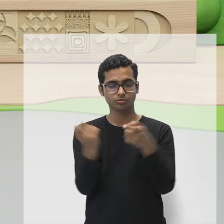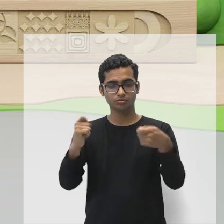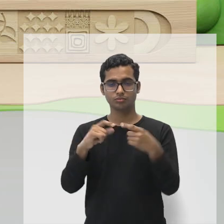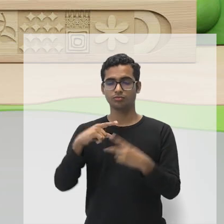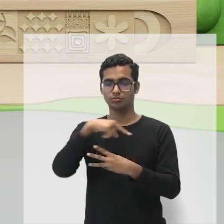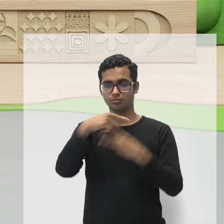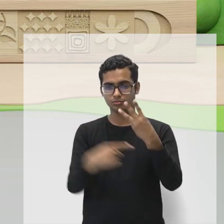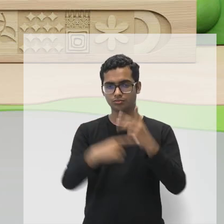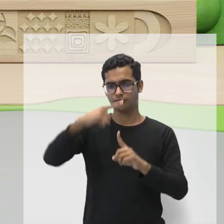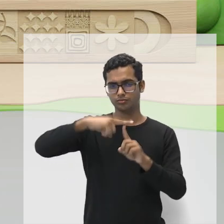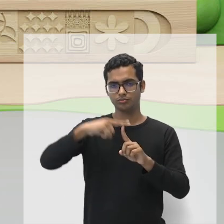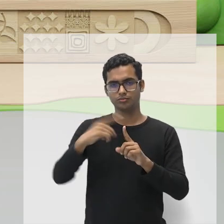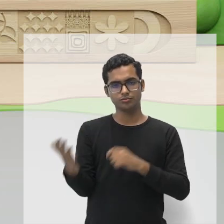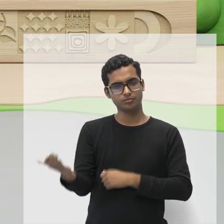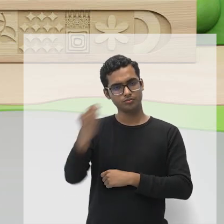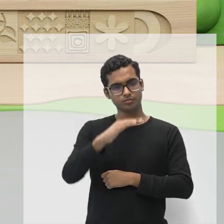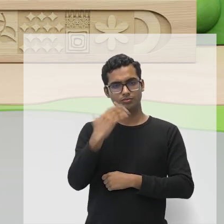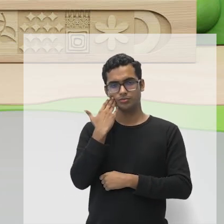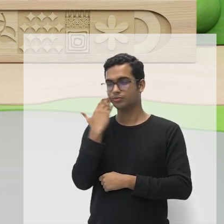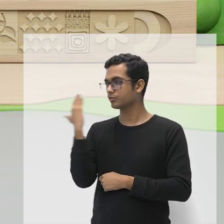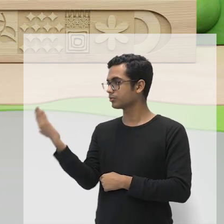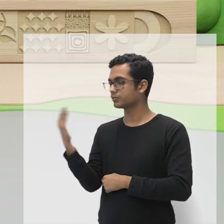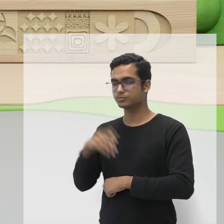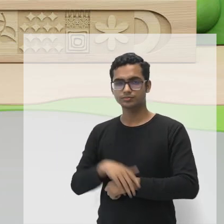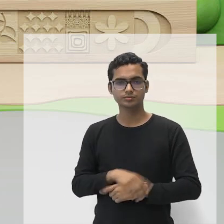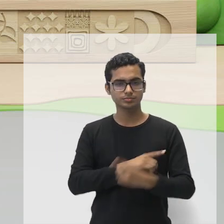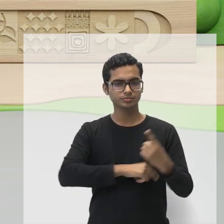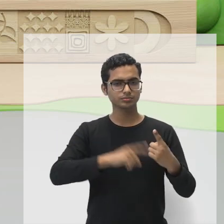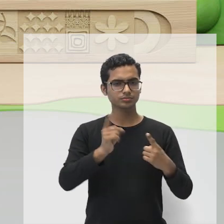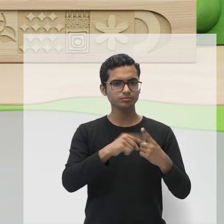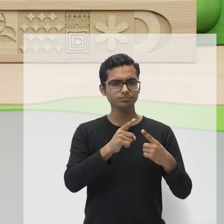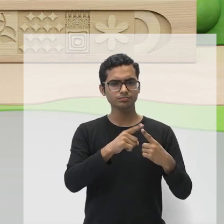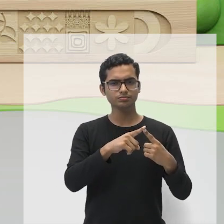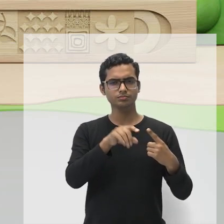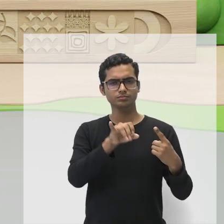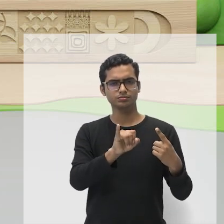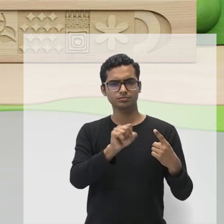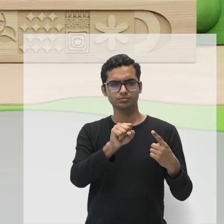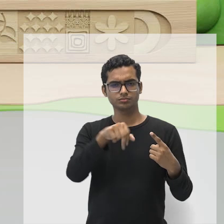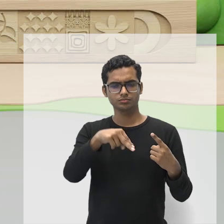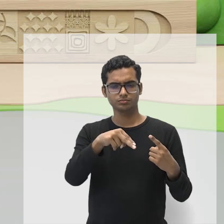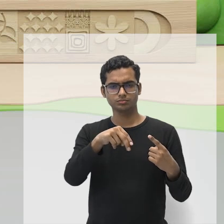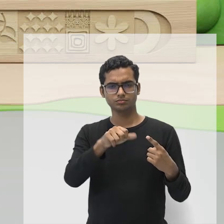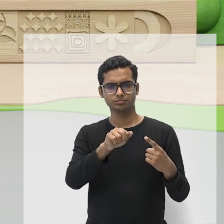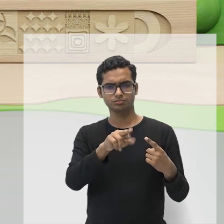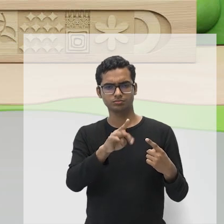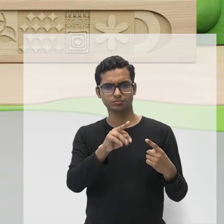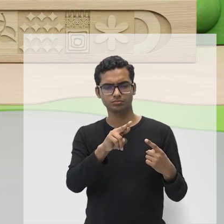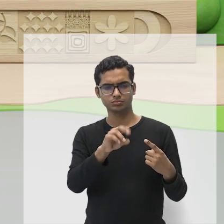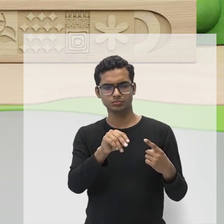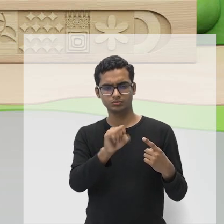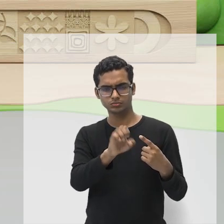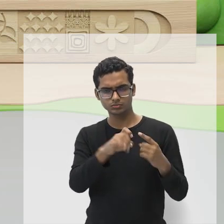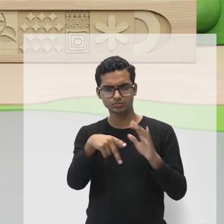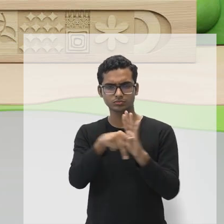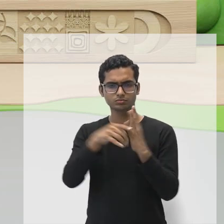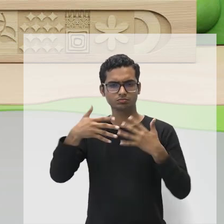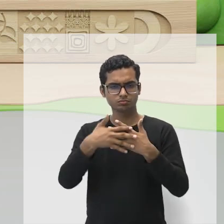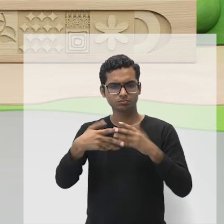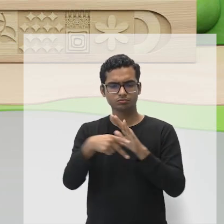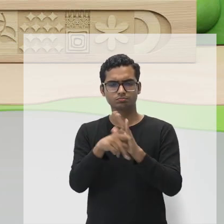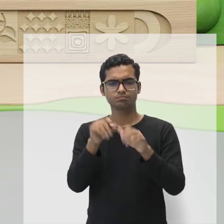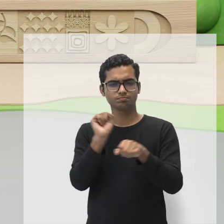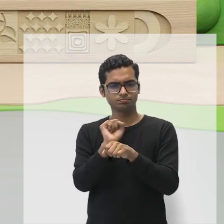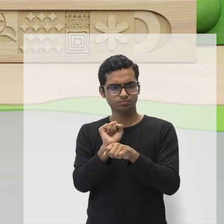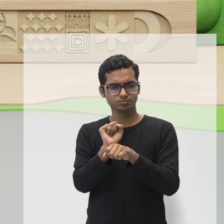de 3 tipos, vamos ver. A sinartrose, que é uma articulação fibrosa e